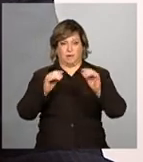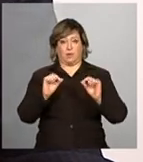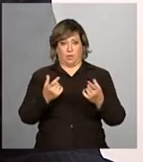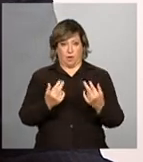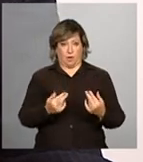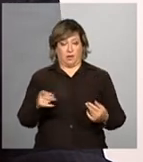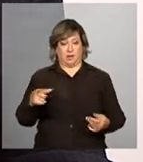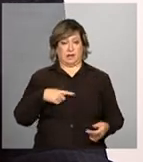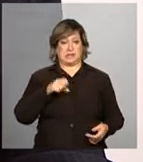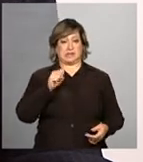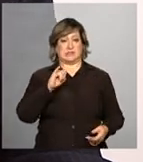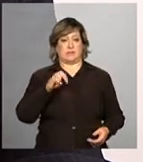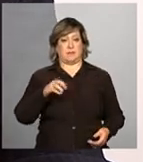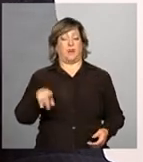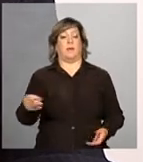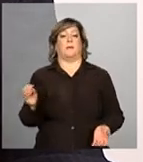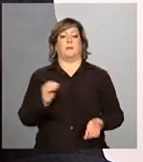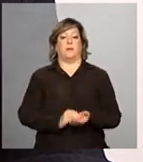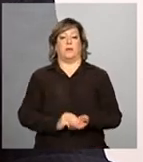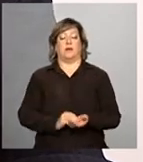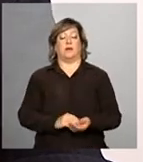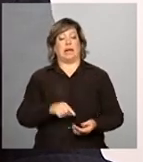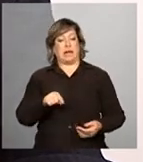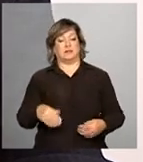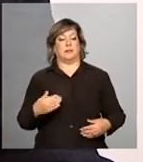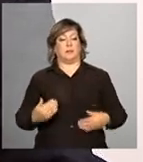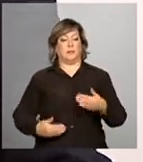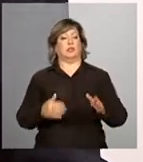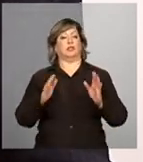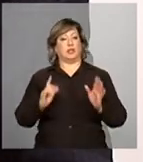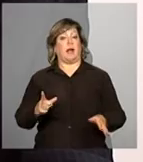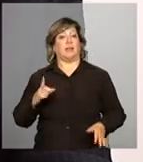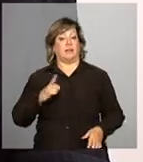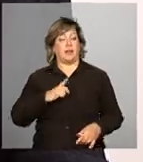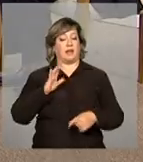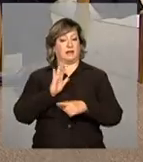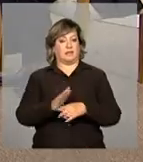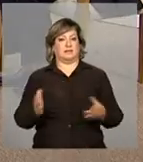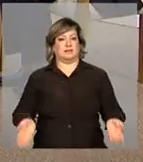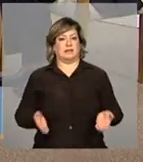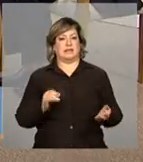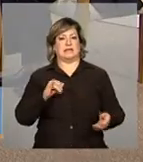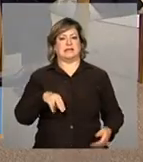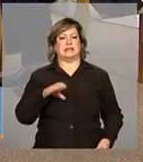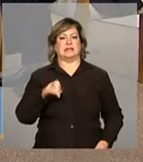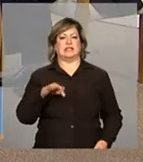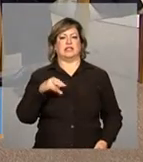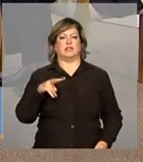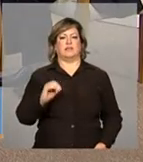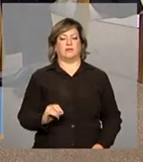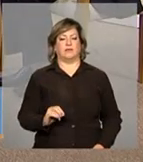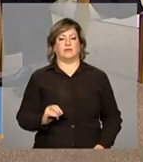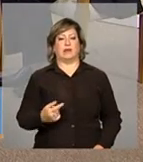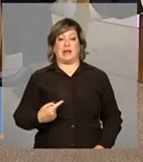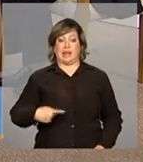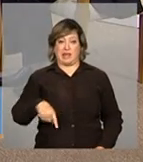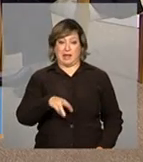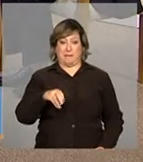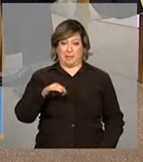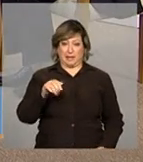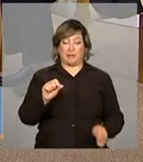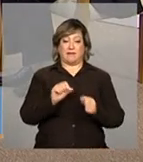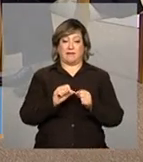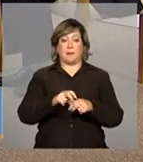Simone colocou é óbvio que nesse processo nós já temos os incentivos E essas metas foram estabelecidas com base em dados então não